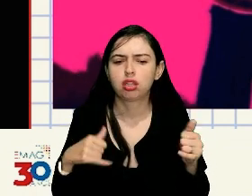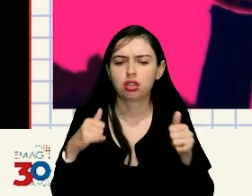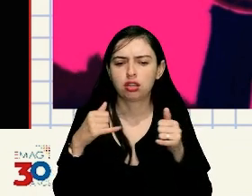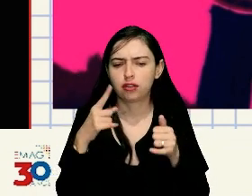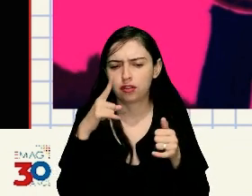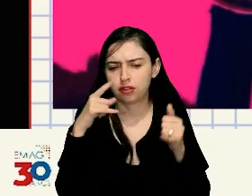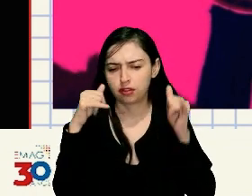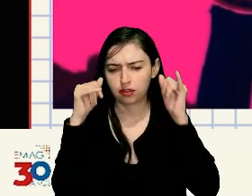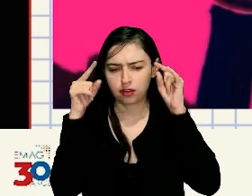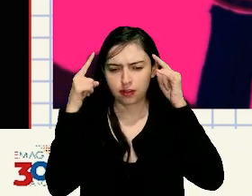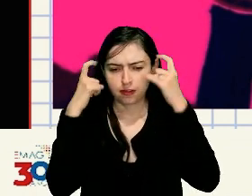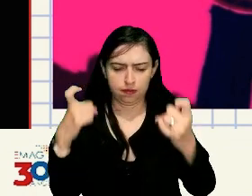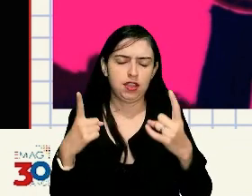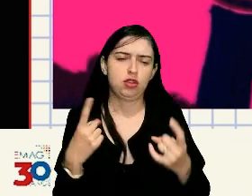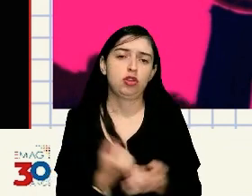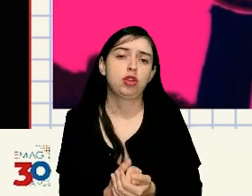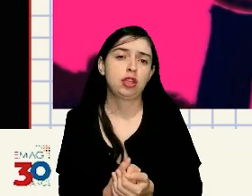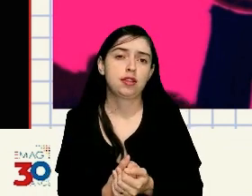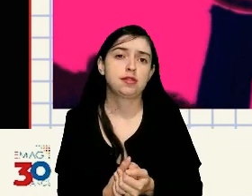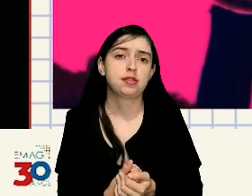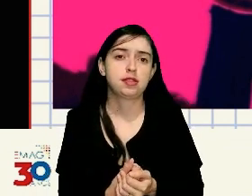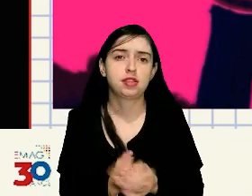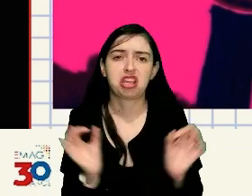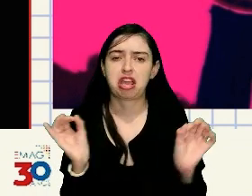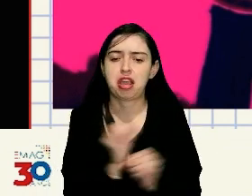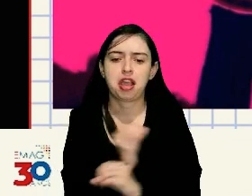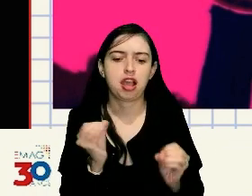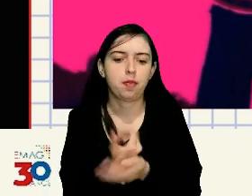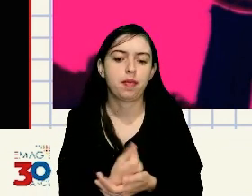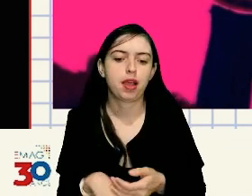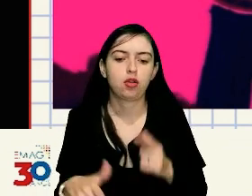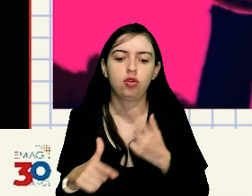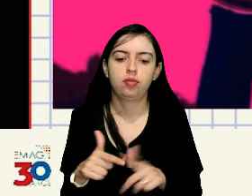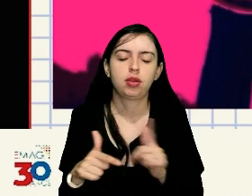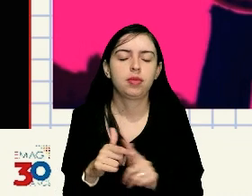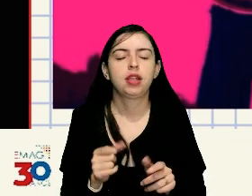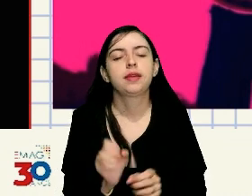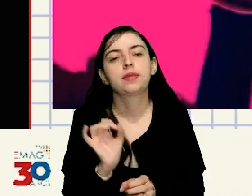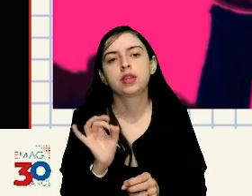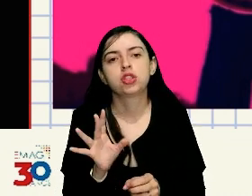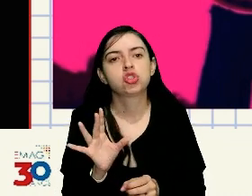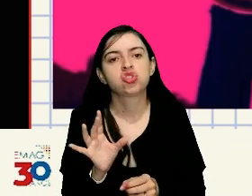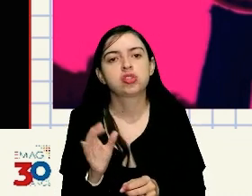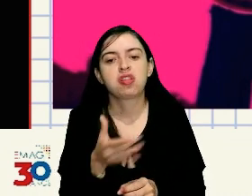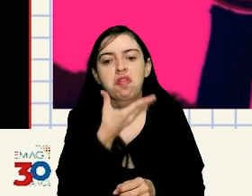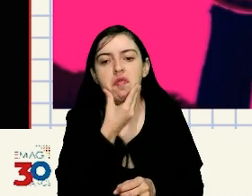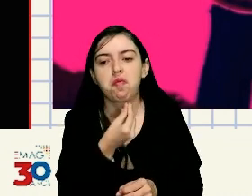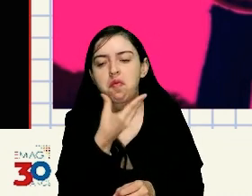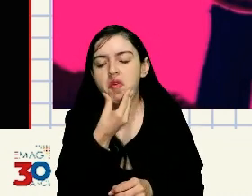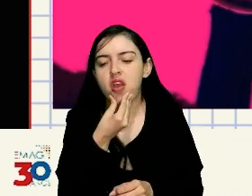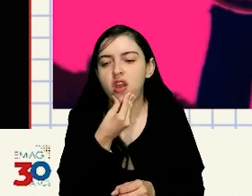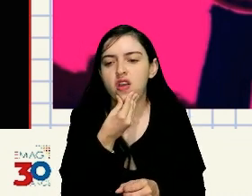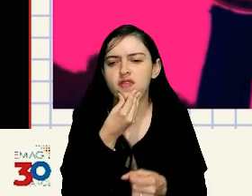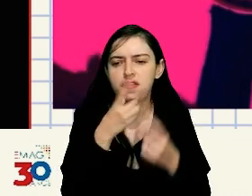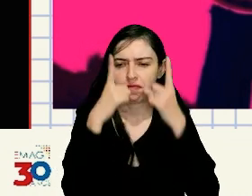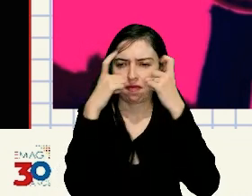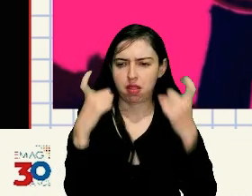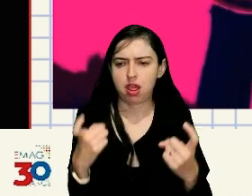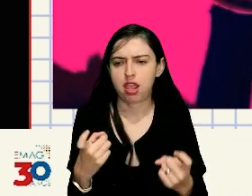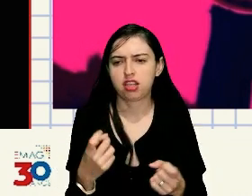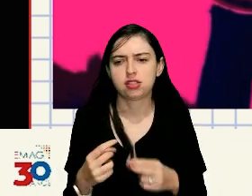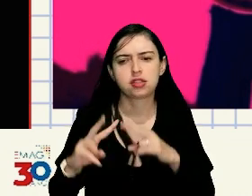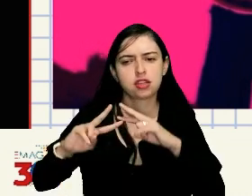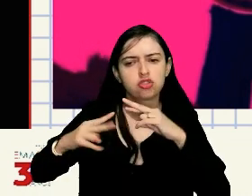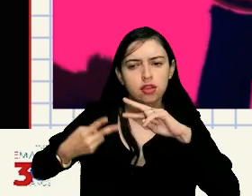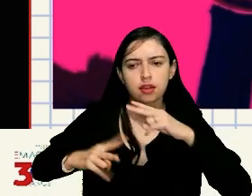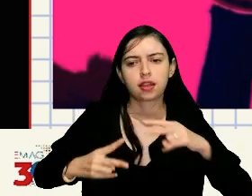por exemplo. Nós homens não somos violentos porque geneticamente nós somos violentos. Nós somos violentos porque a gente aprendeu desde criança que a